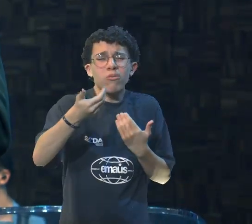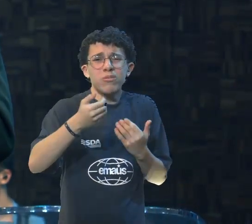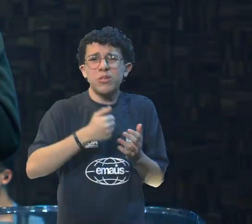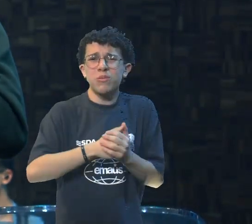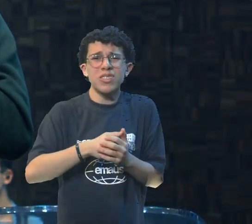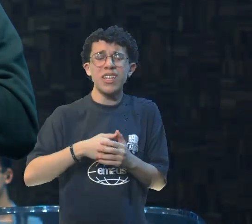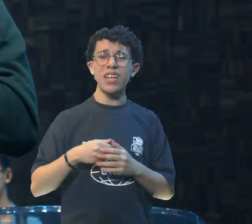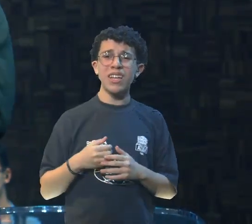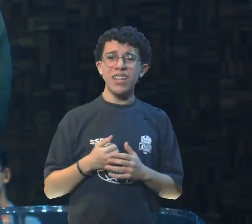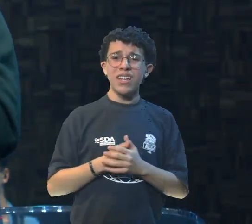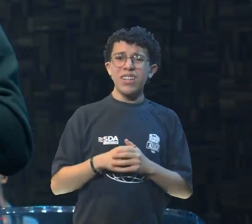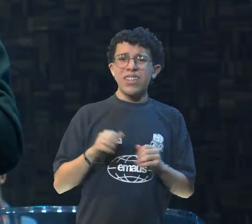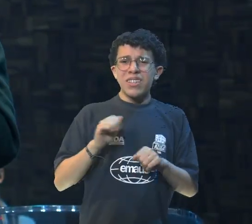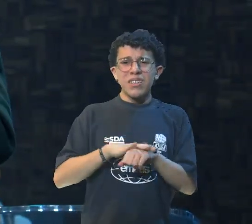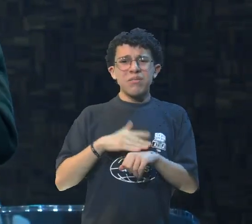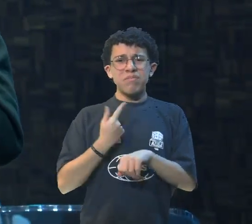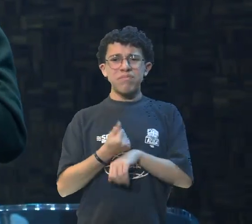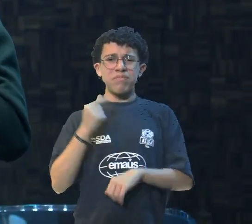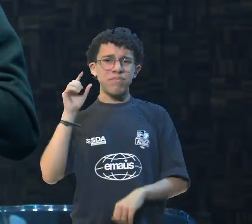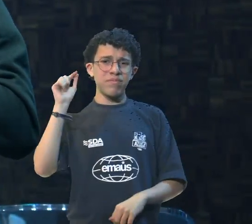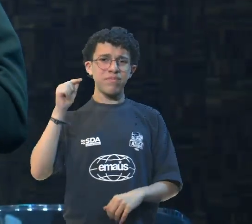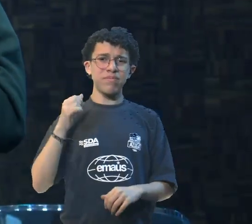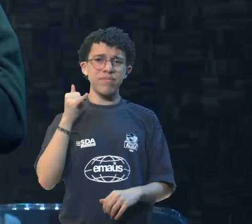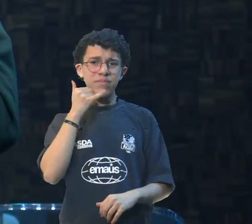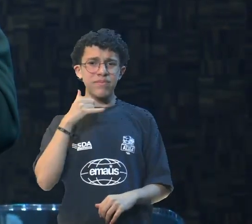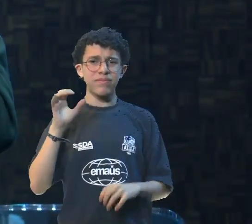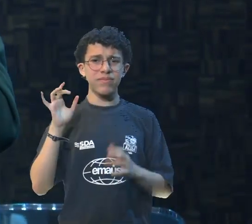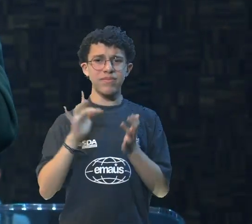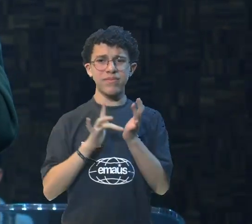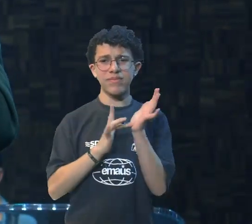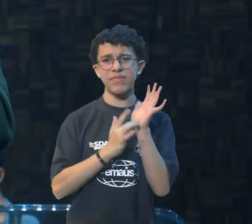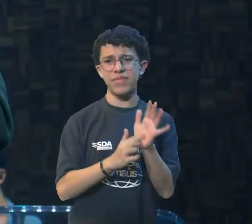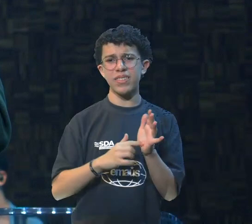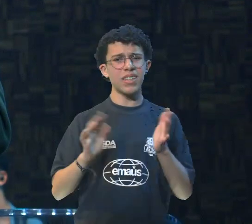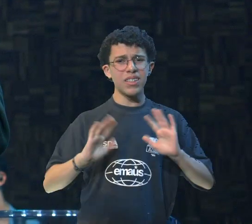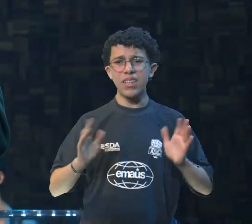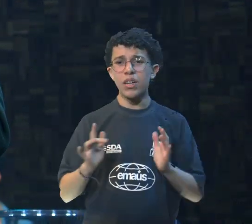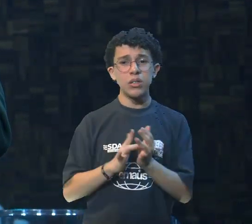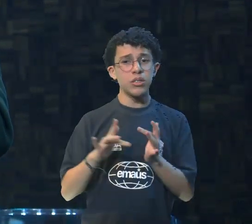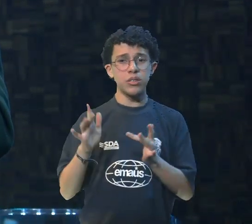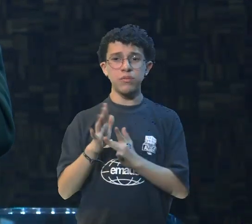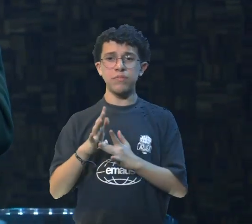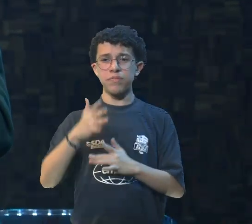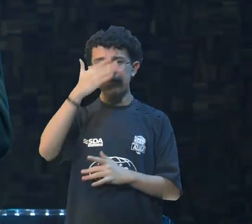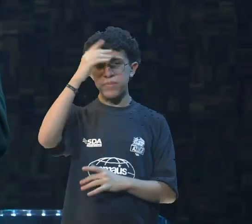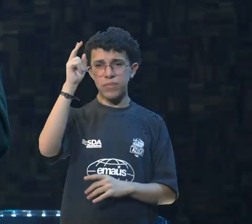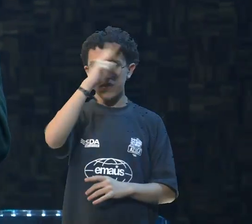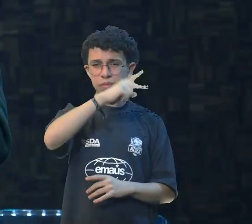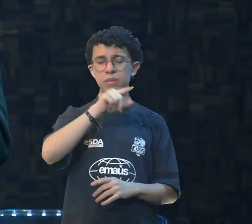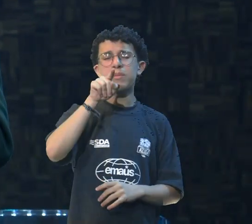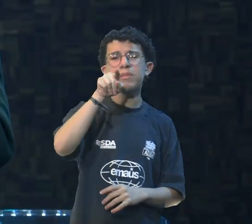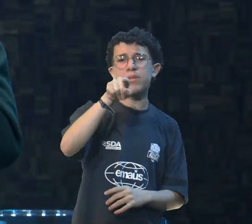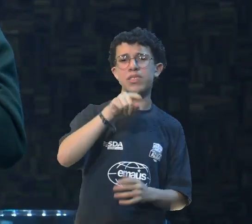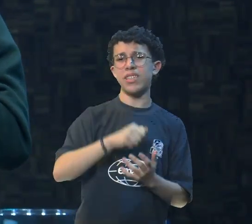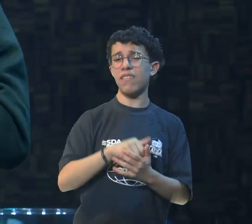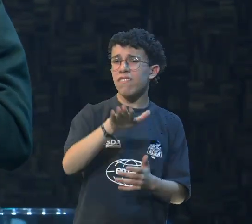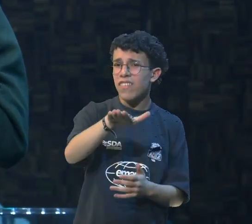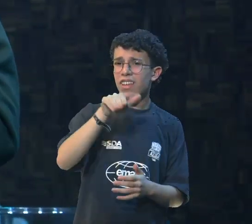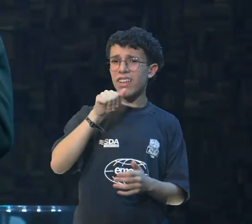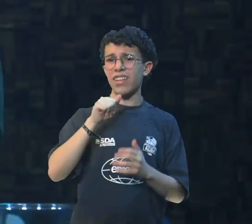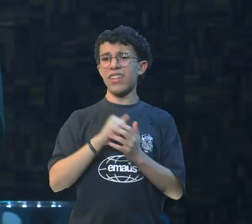último banco para não aparecer, Jesus não esqueceu de você.